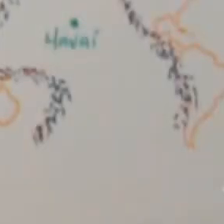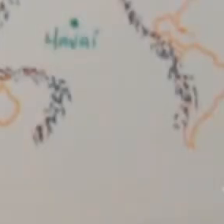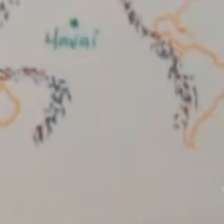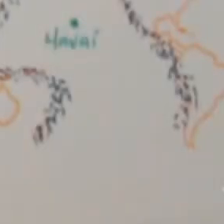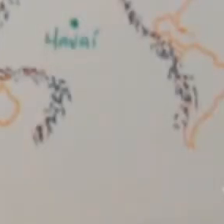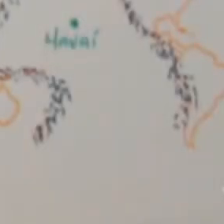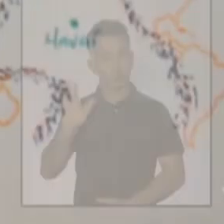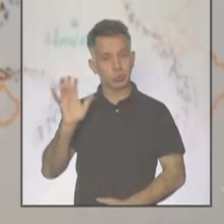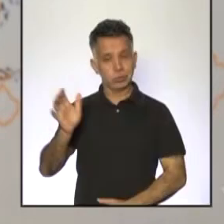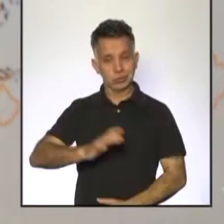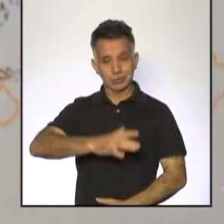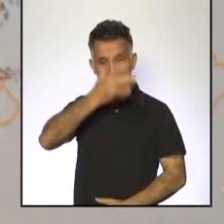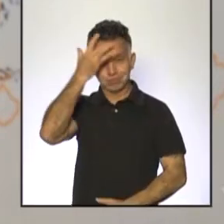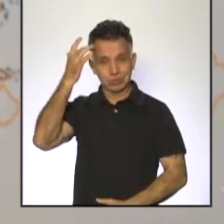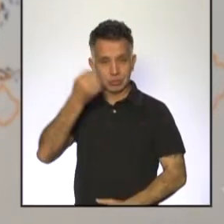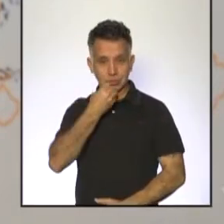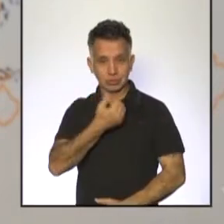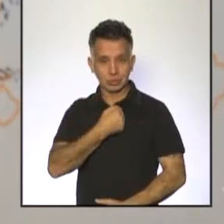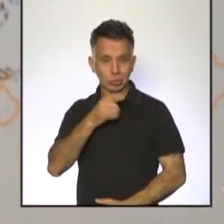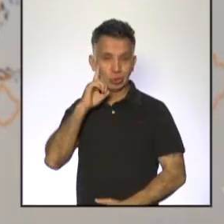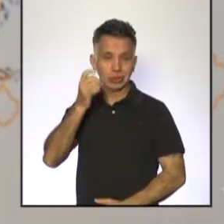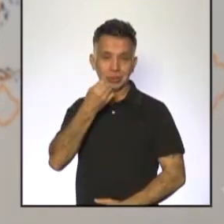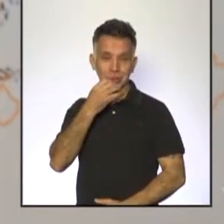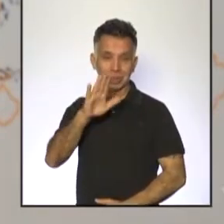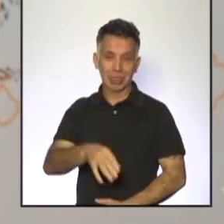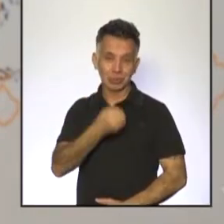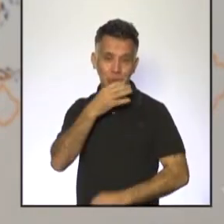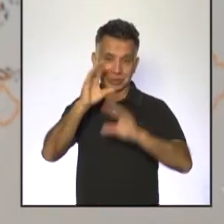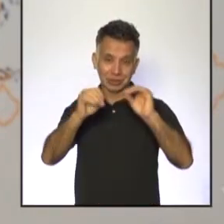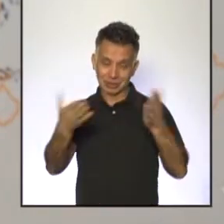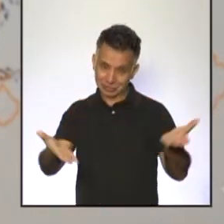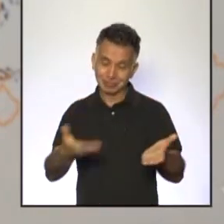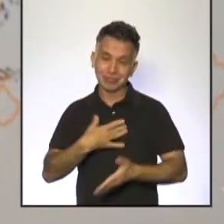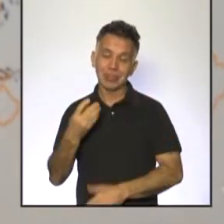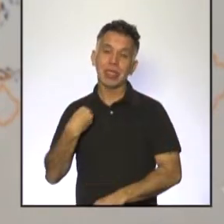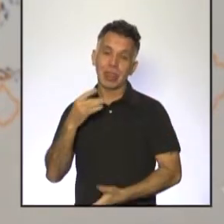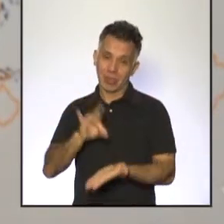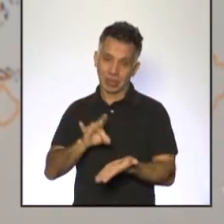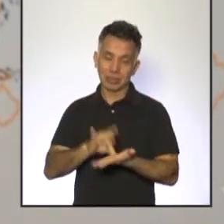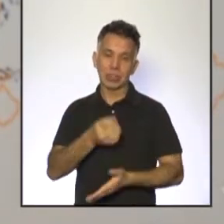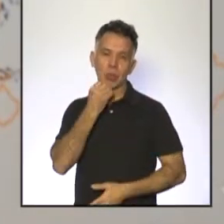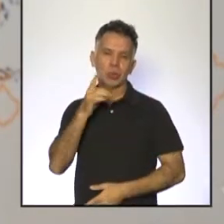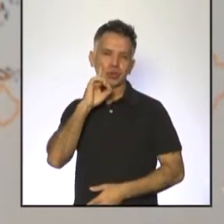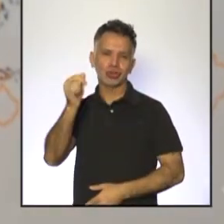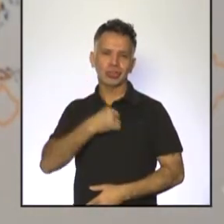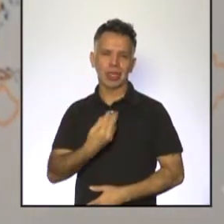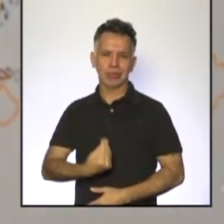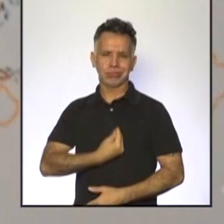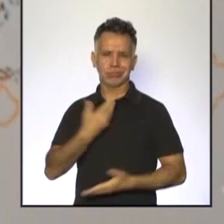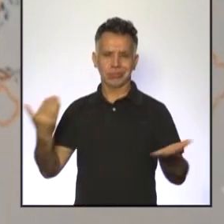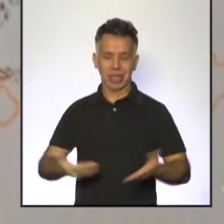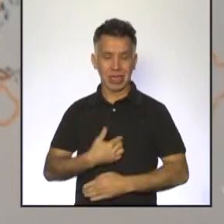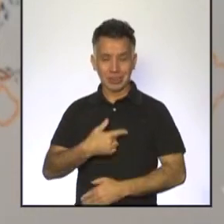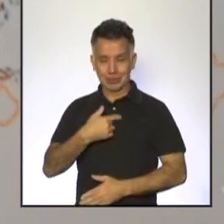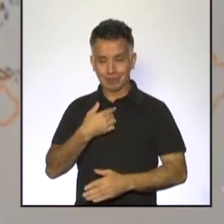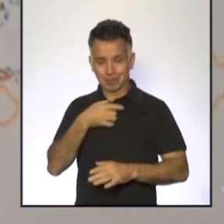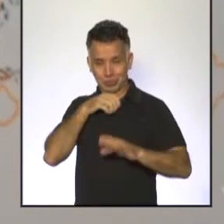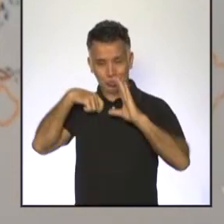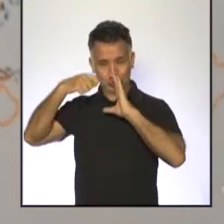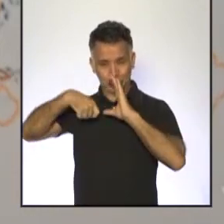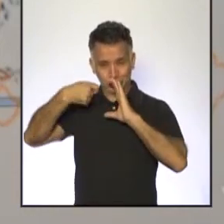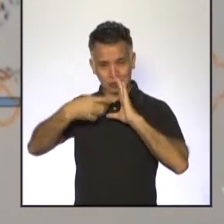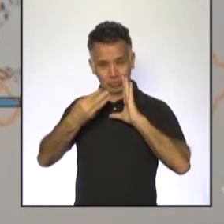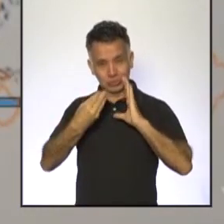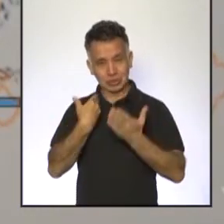Salve, salve pessoal, bom dia, boa tarde, boa noite, na verdade bom dia ao vivo, tô esquecendo aqui, tô gravando tanta aula que eu tô esquecendo que horário